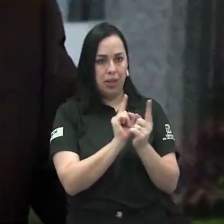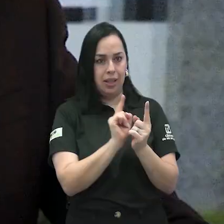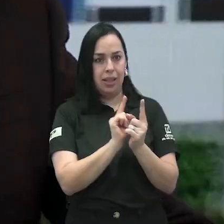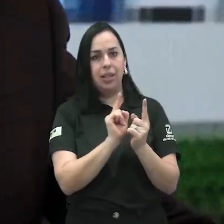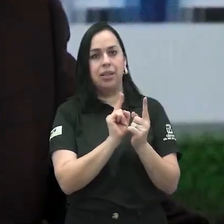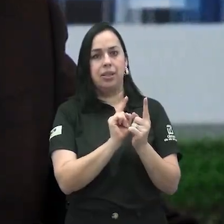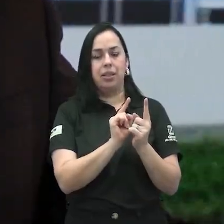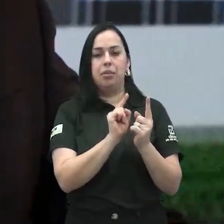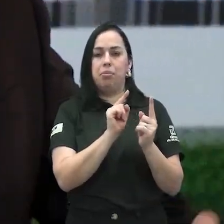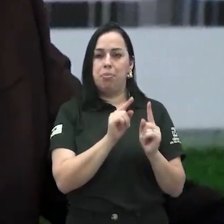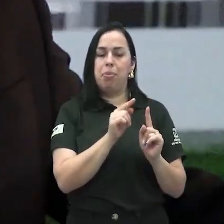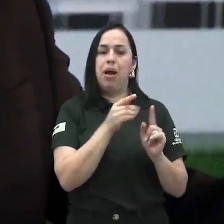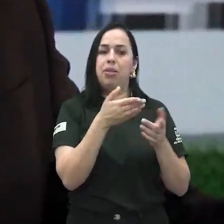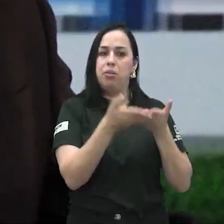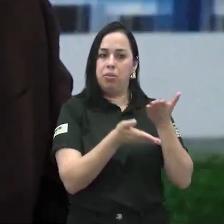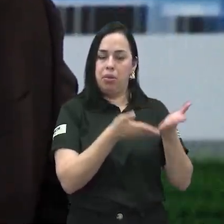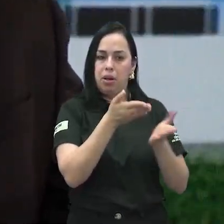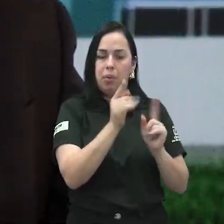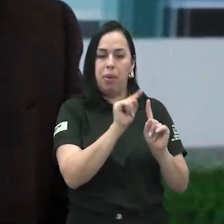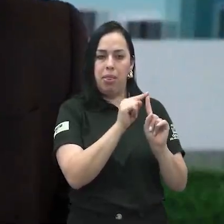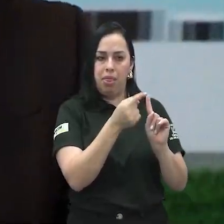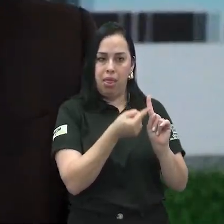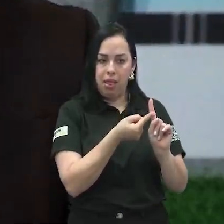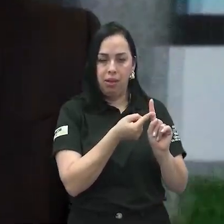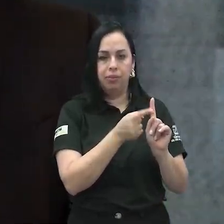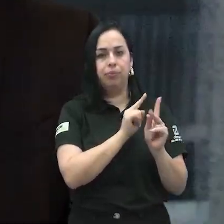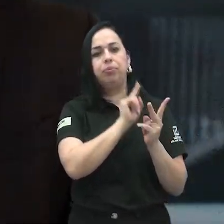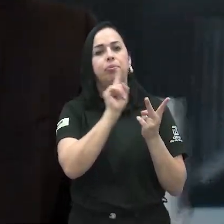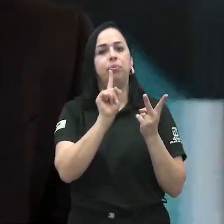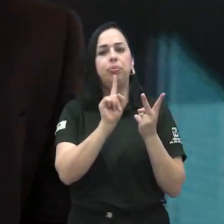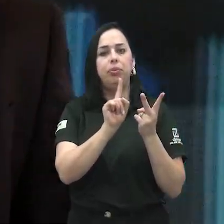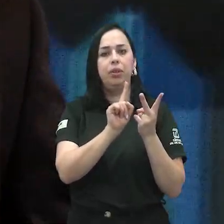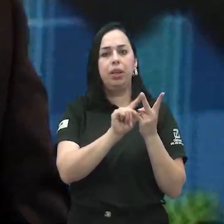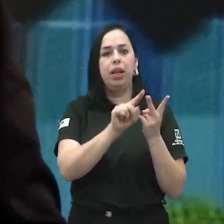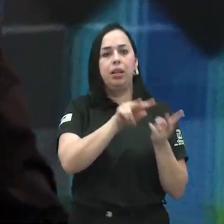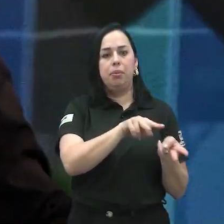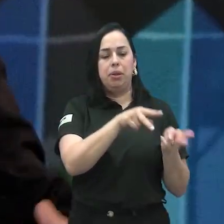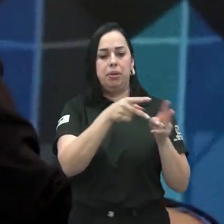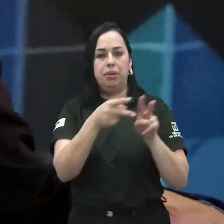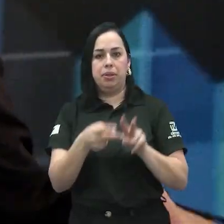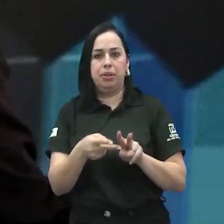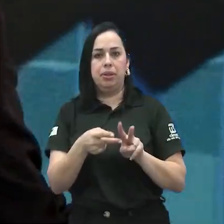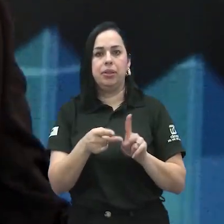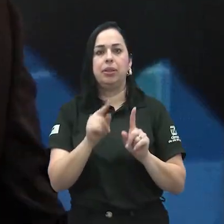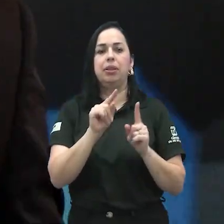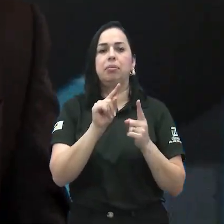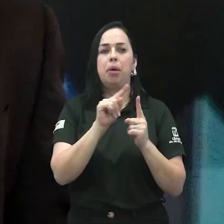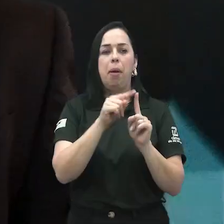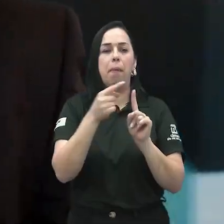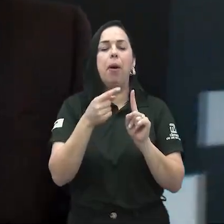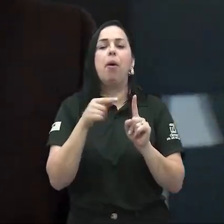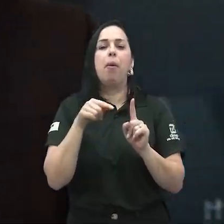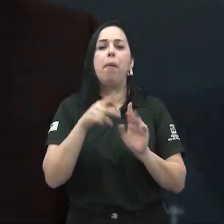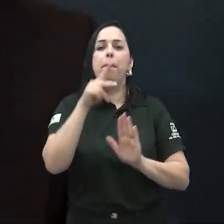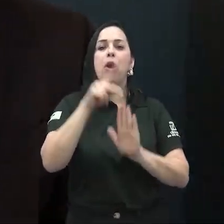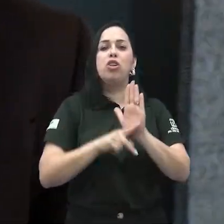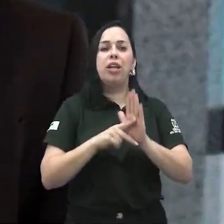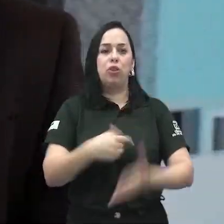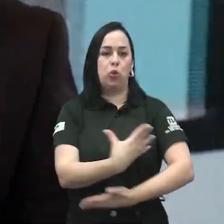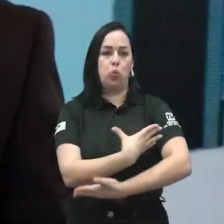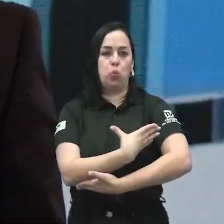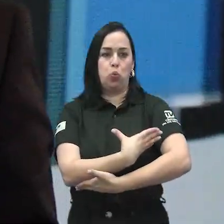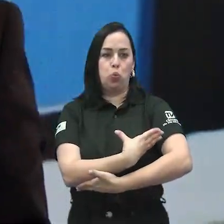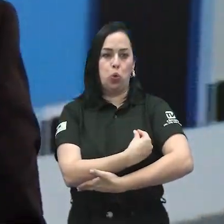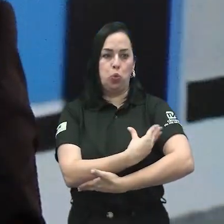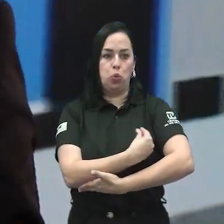preconizada desde o atendimento da questão de pré-natal com a unidade básica de saúde, também passando por projetos como o projeto Casulo, que